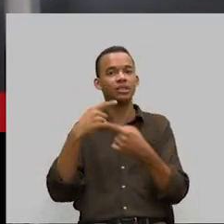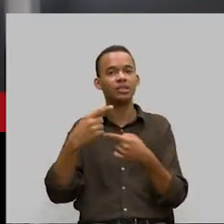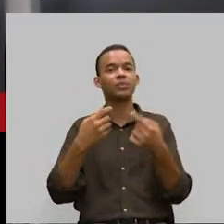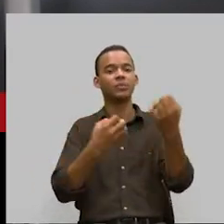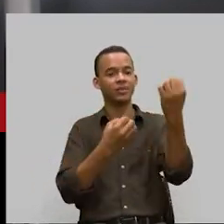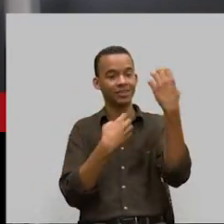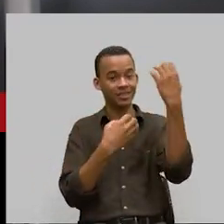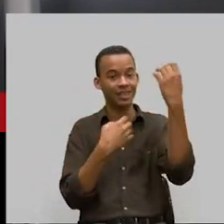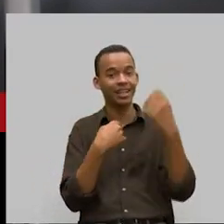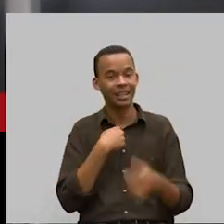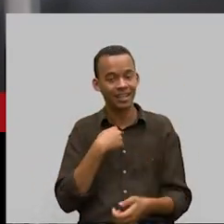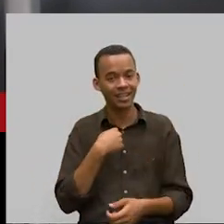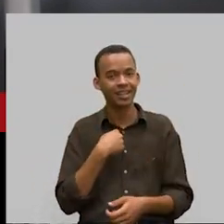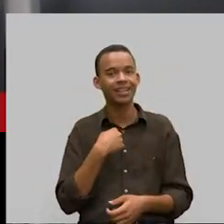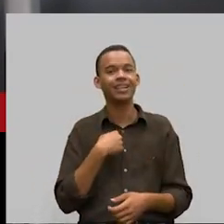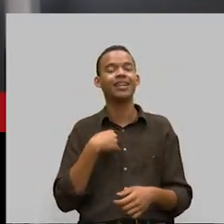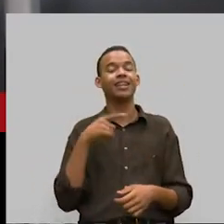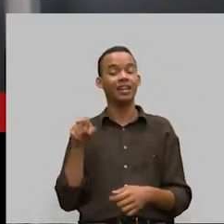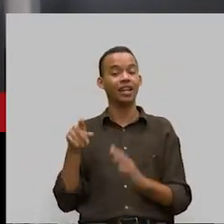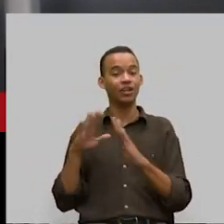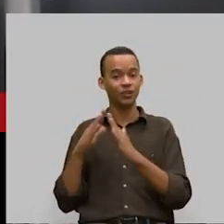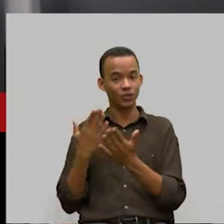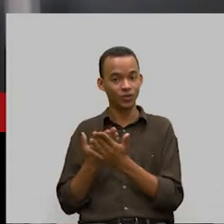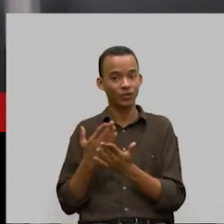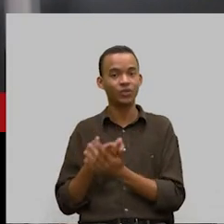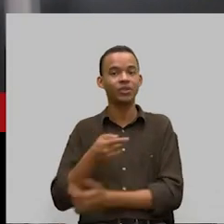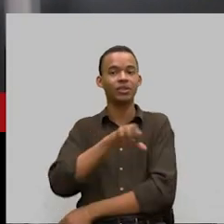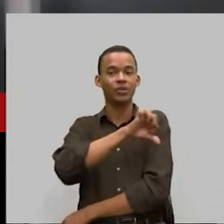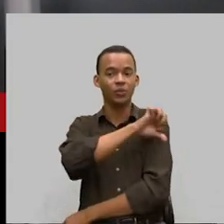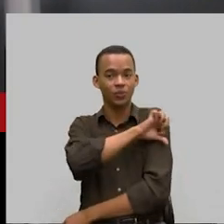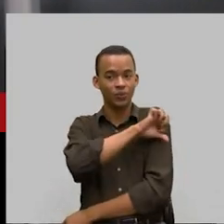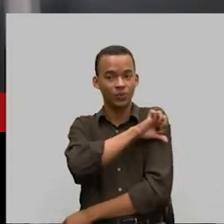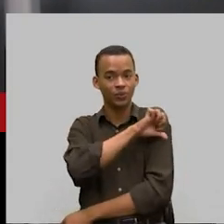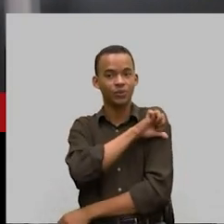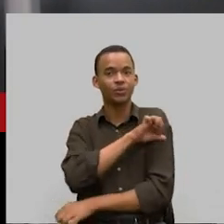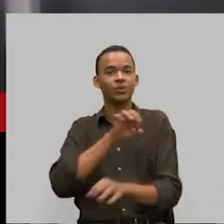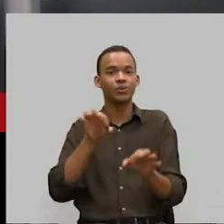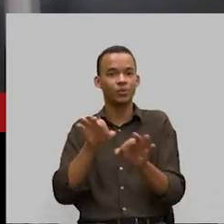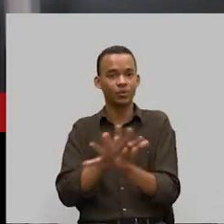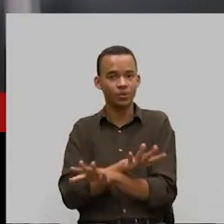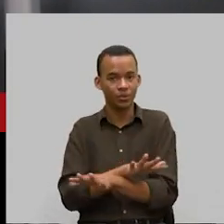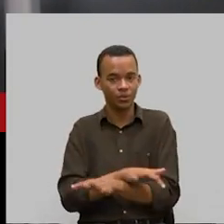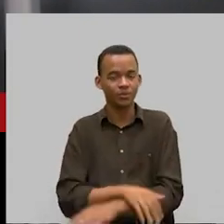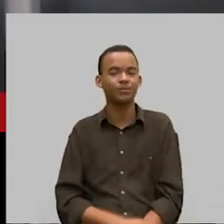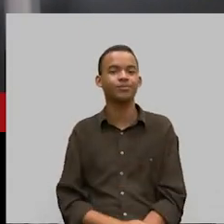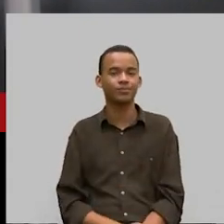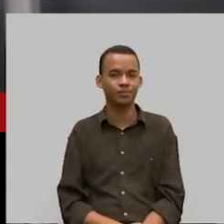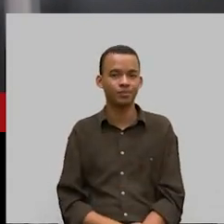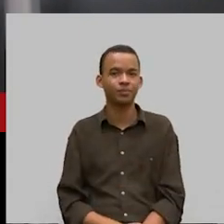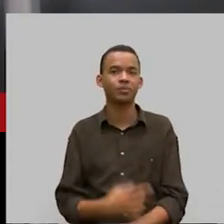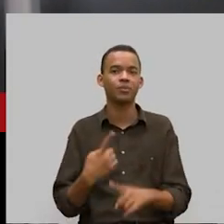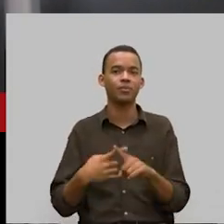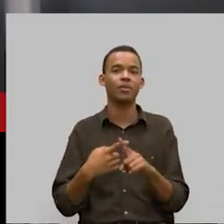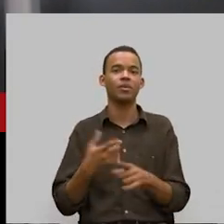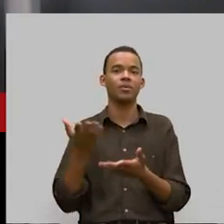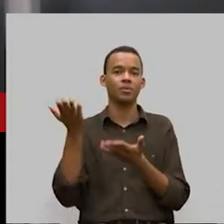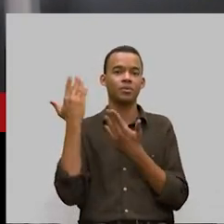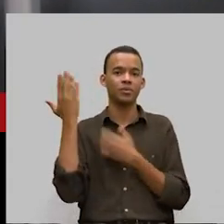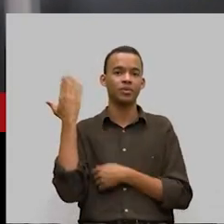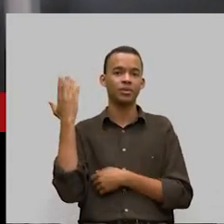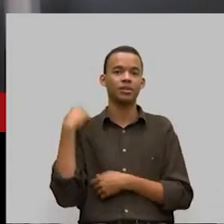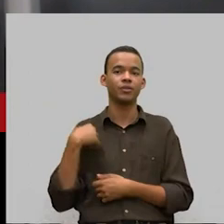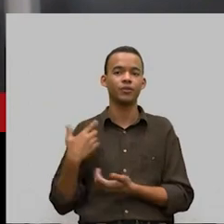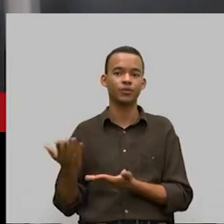mim nessa escola eu concluí o meu nono ano né Porque na minha na minha quando eu era adolescente não tive